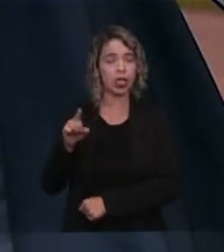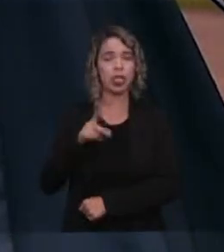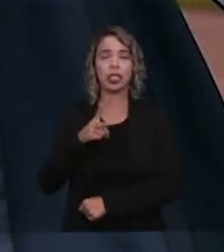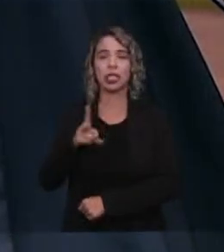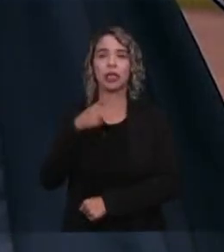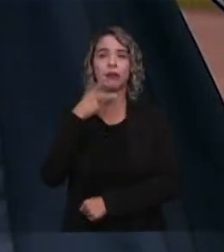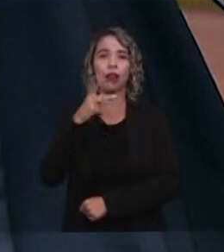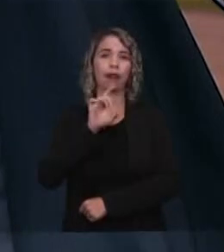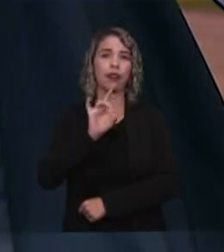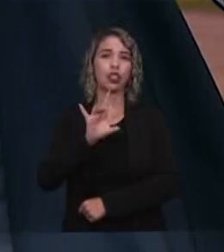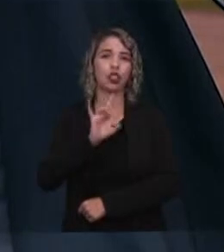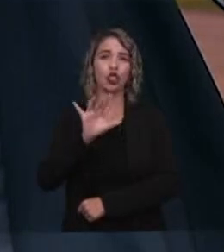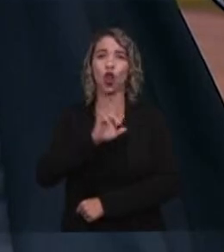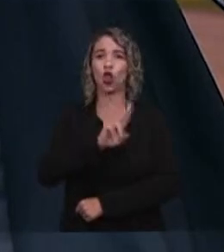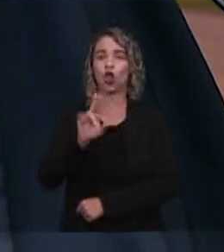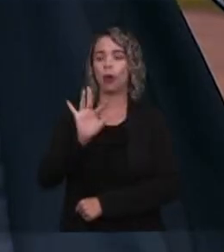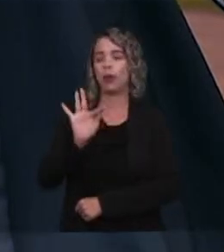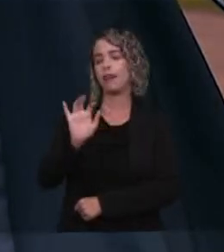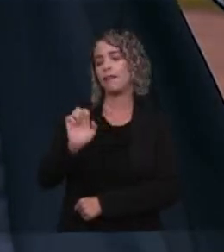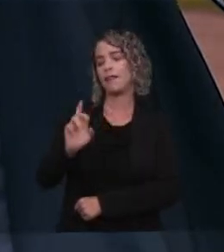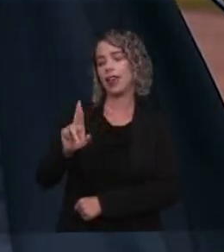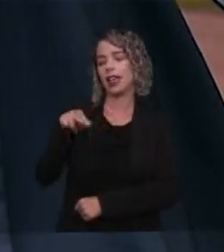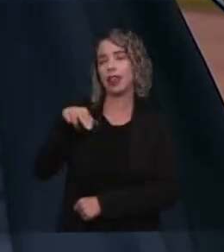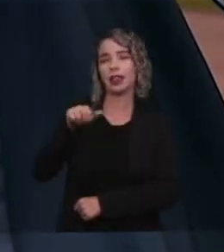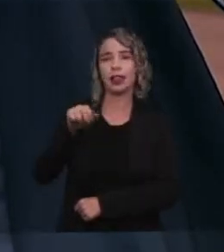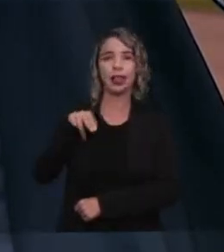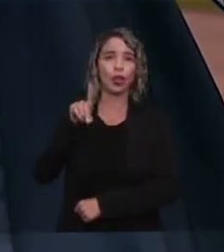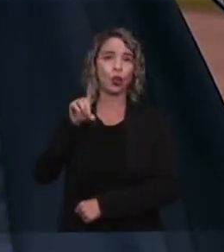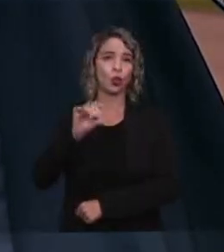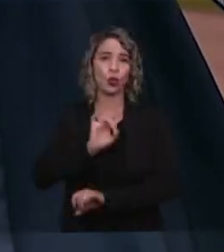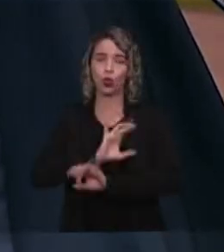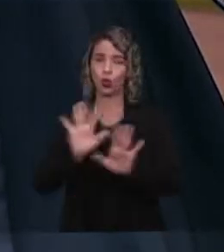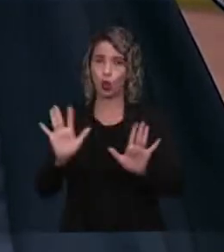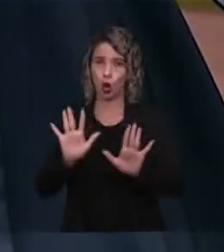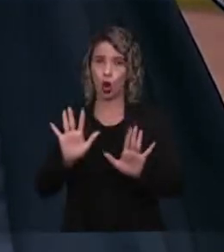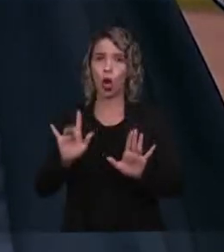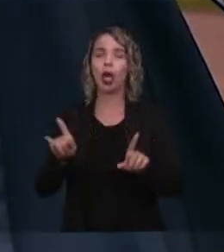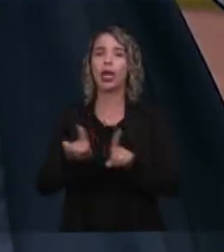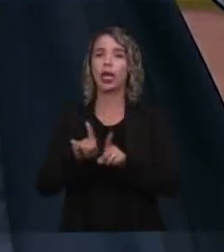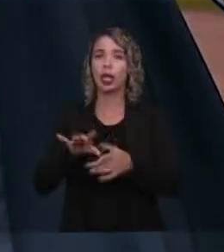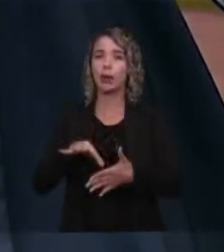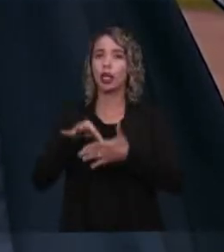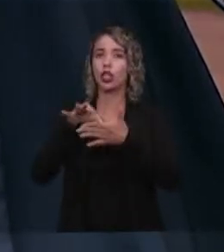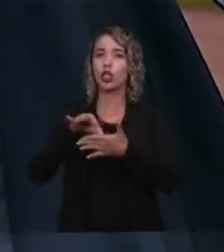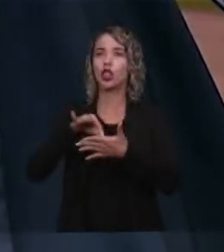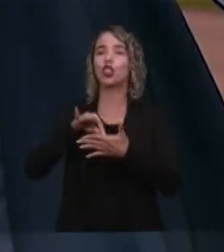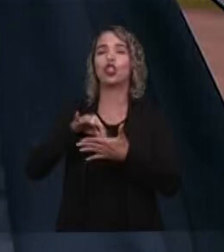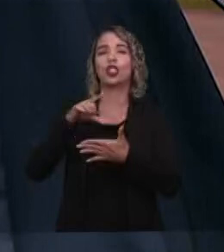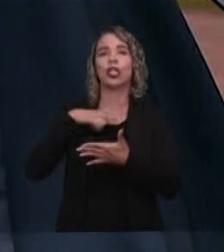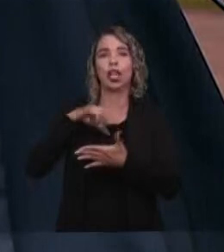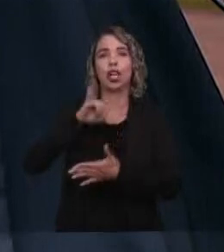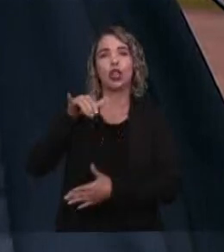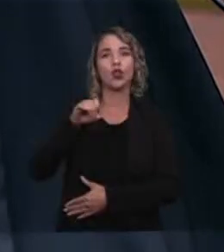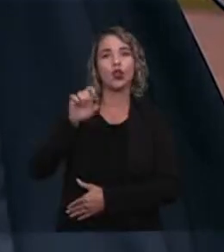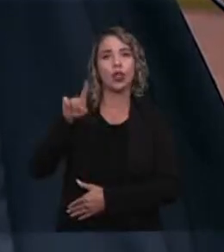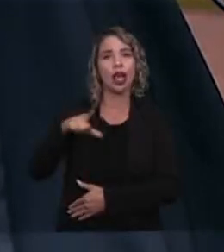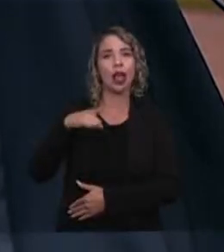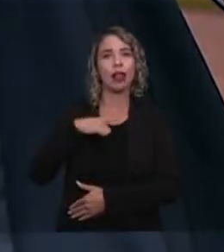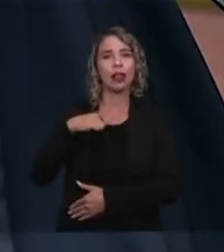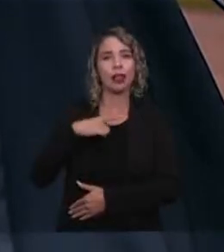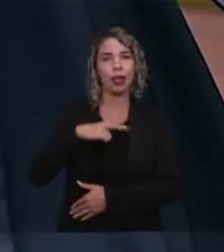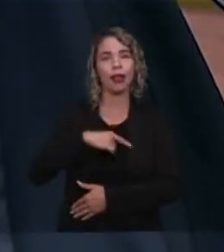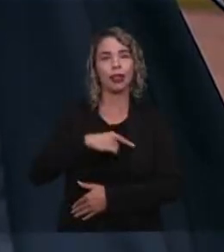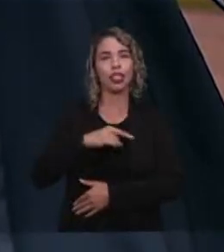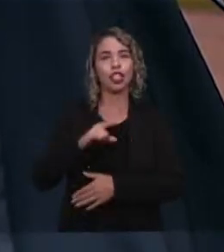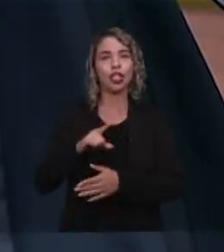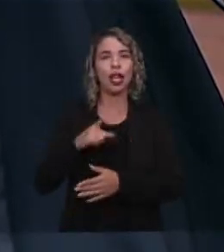sempre usando somente o prenome Fernando, que o declarante sabia que por trás da indicação de Zonis estava Fernando Collor, do contrário, não aceitaria